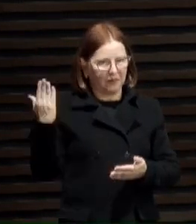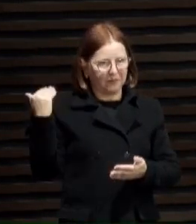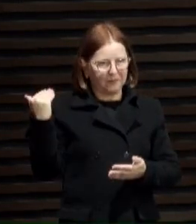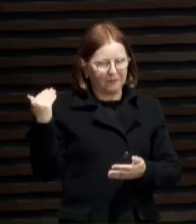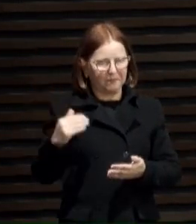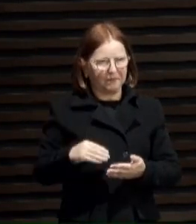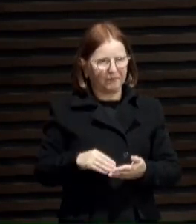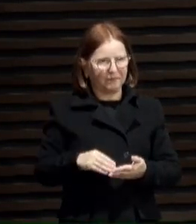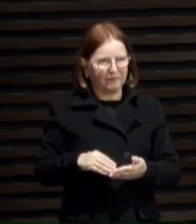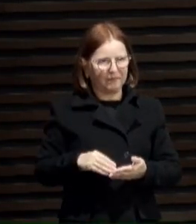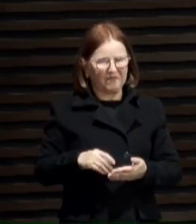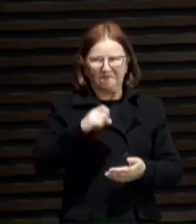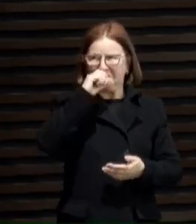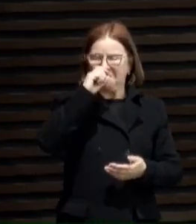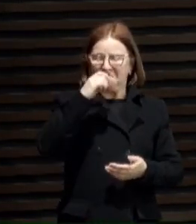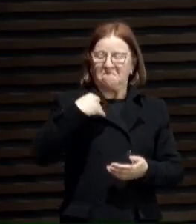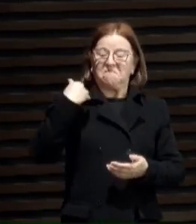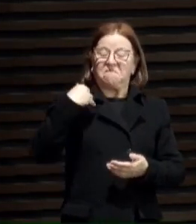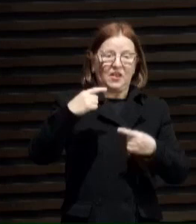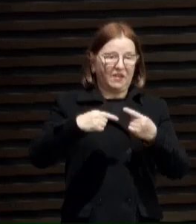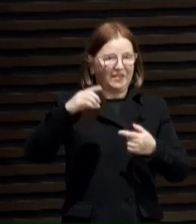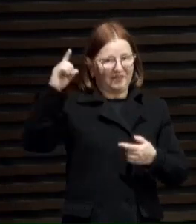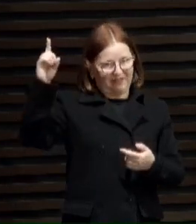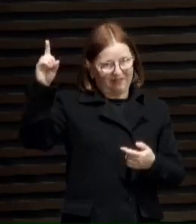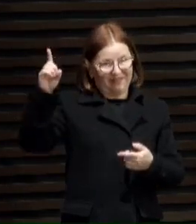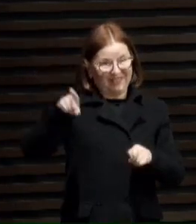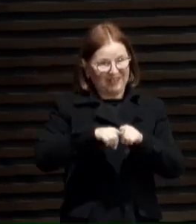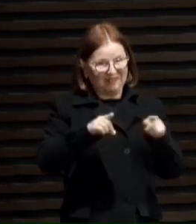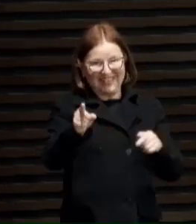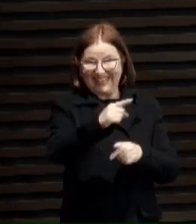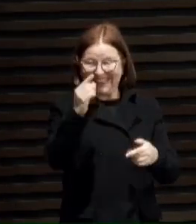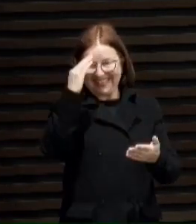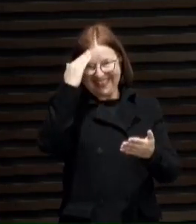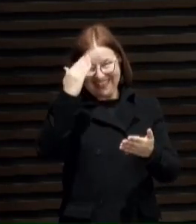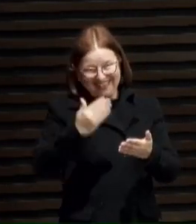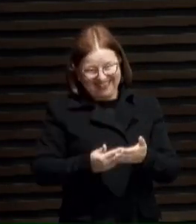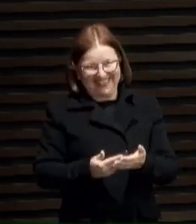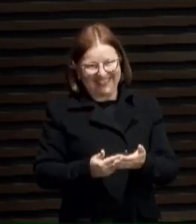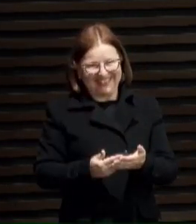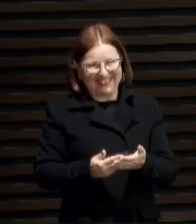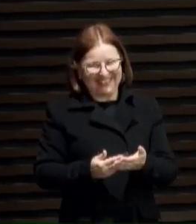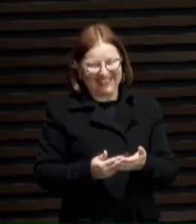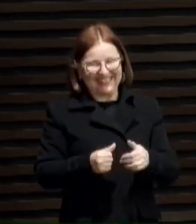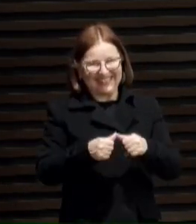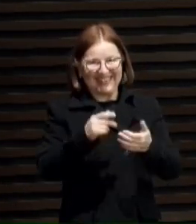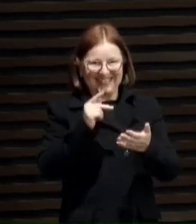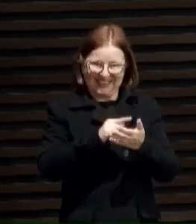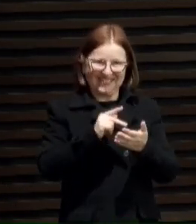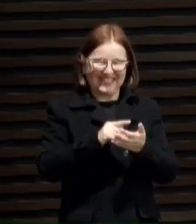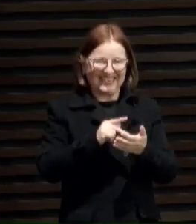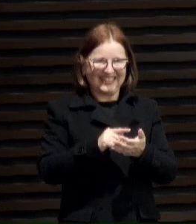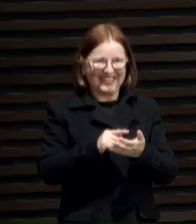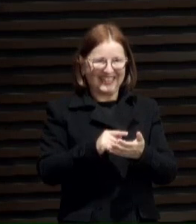tendo um comportamento arrogante contra Deus. Mas nós que cremos nessa verdade que acabamos de ler aqui em Romanos,